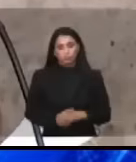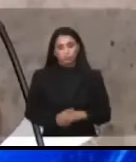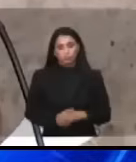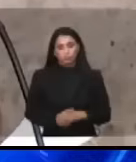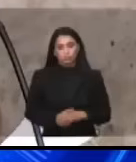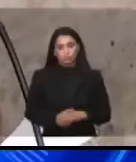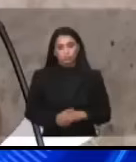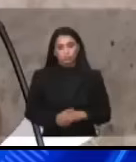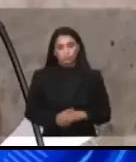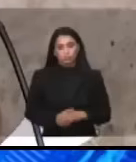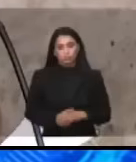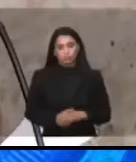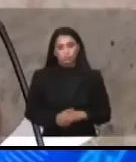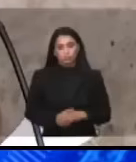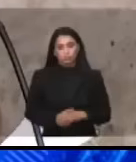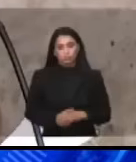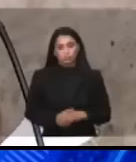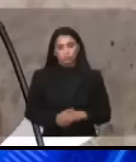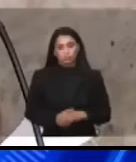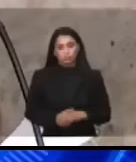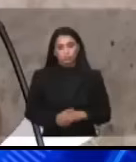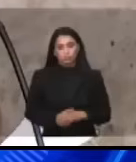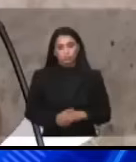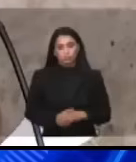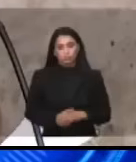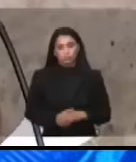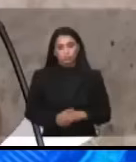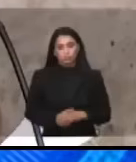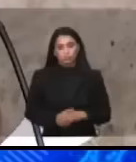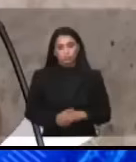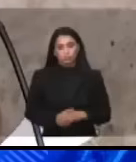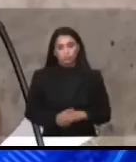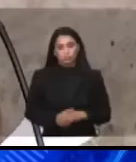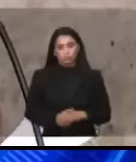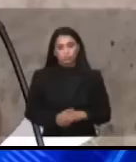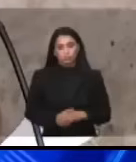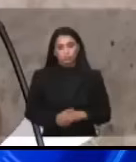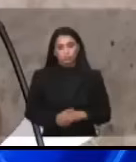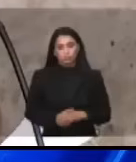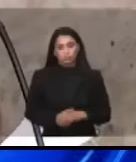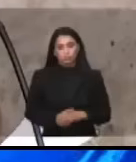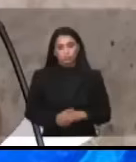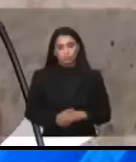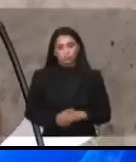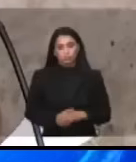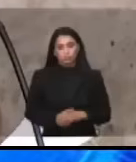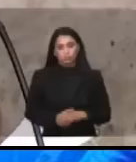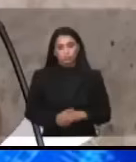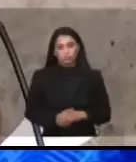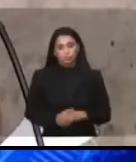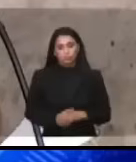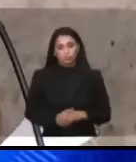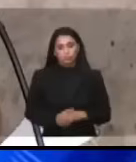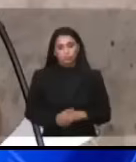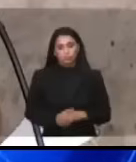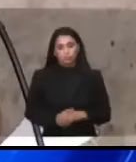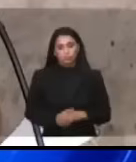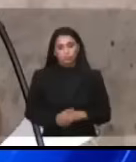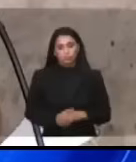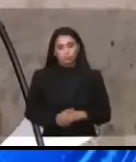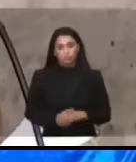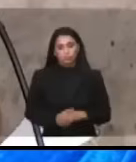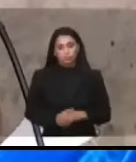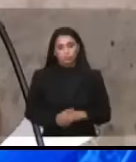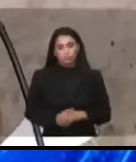há majestade, não há notório saber jurídico, não há equidade nem justiça num